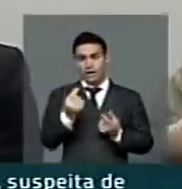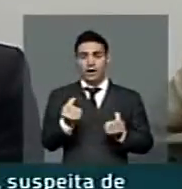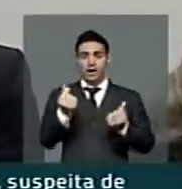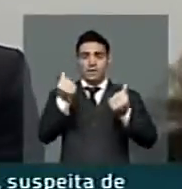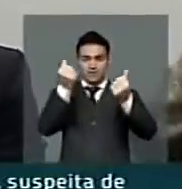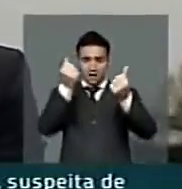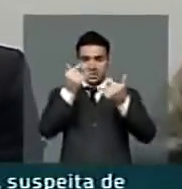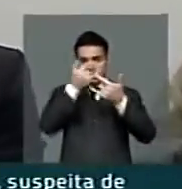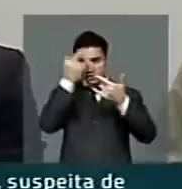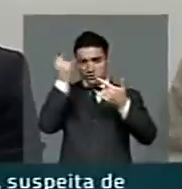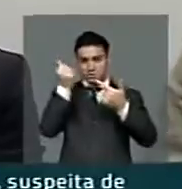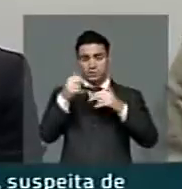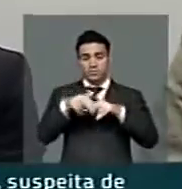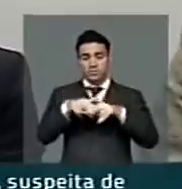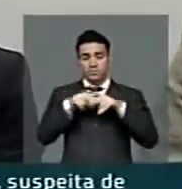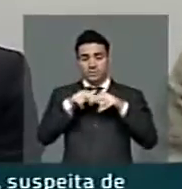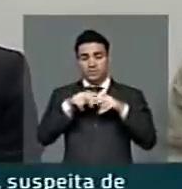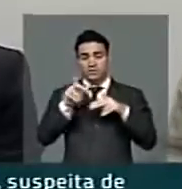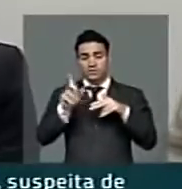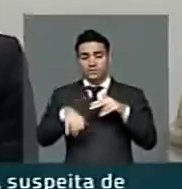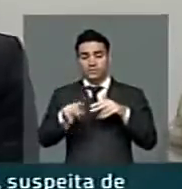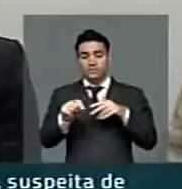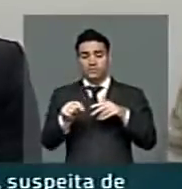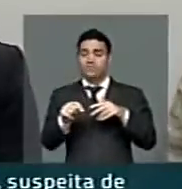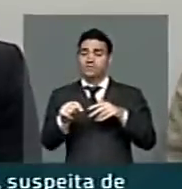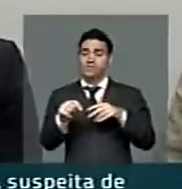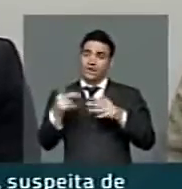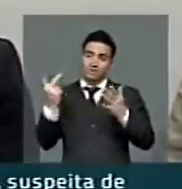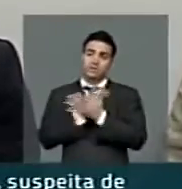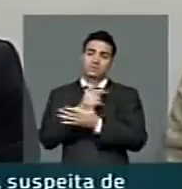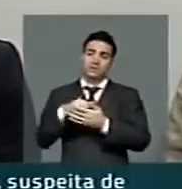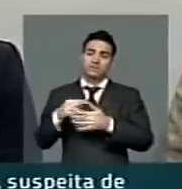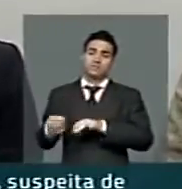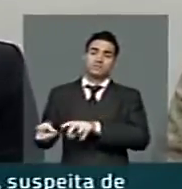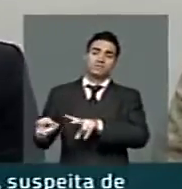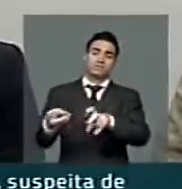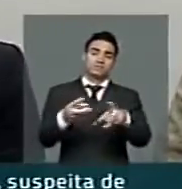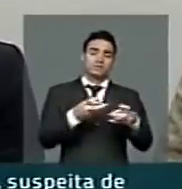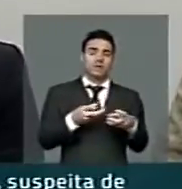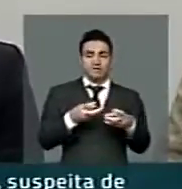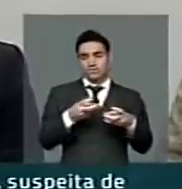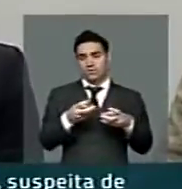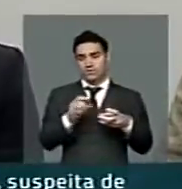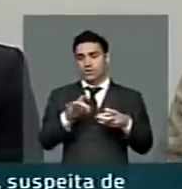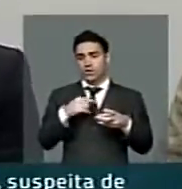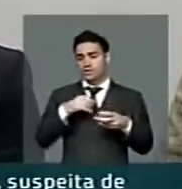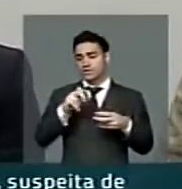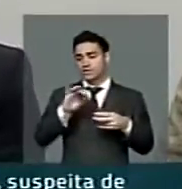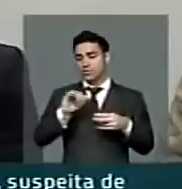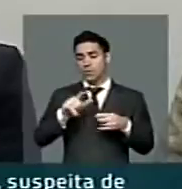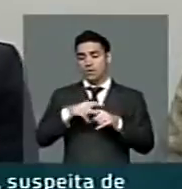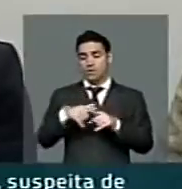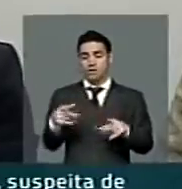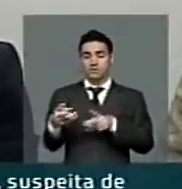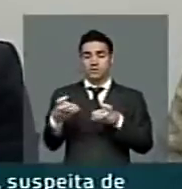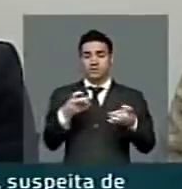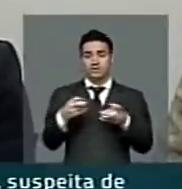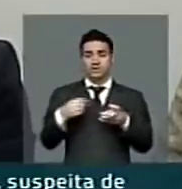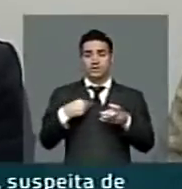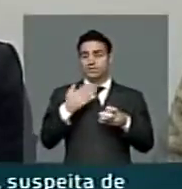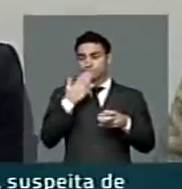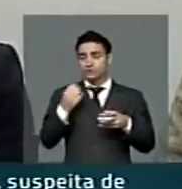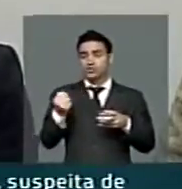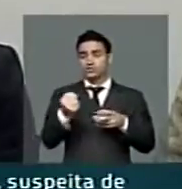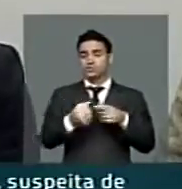portanto, entra na perspectiva da exploração, não só sexual, mas exploração da força de trabalho,